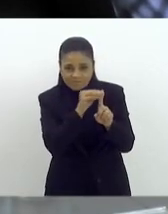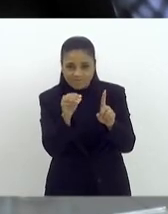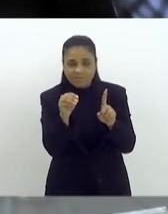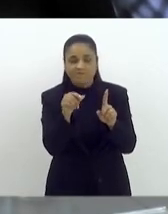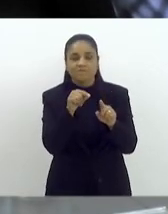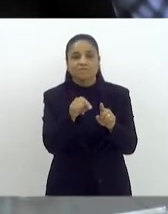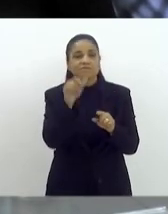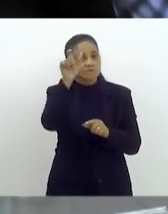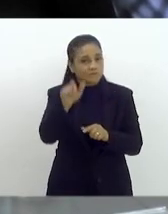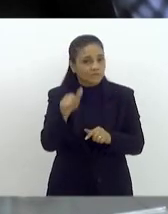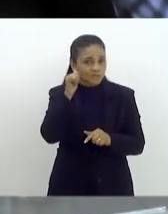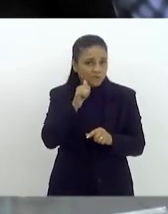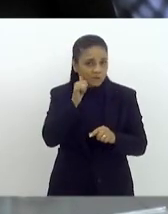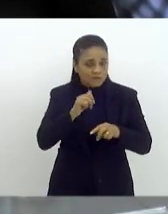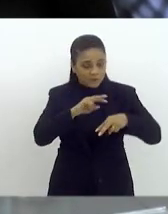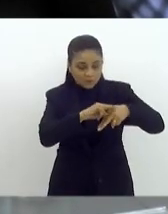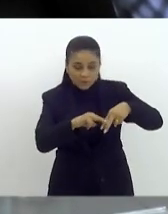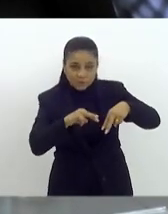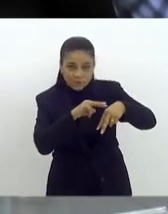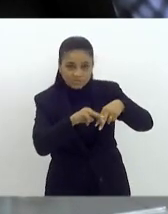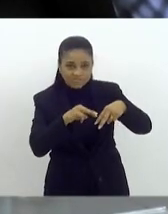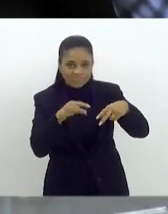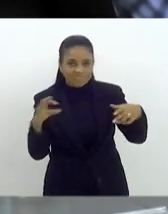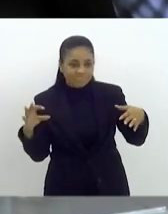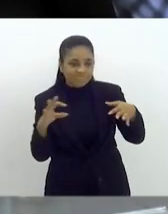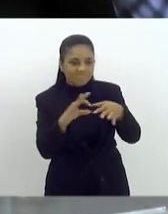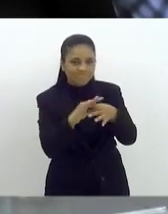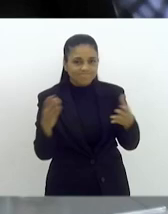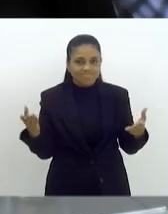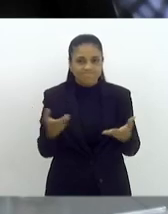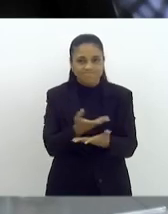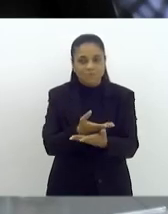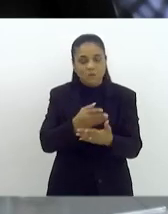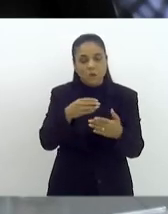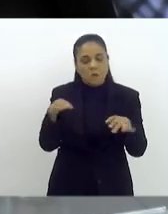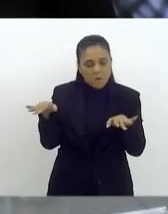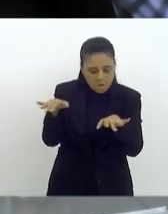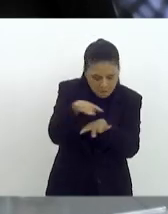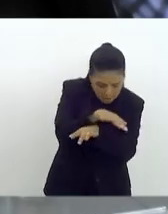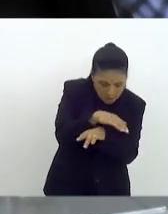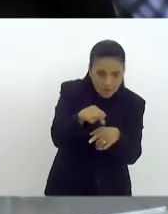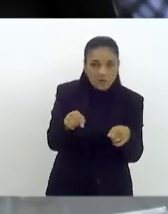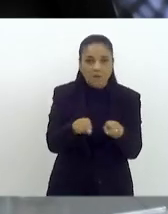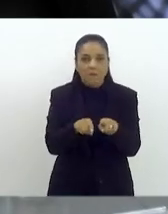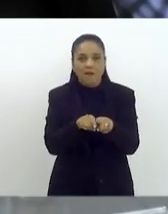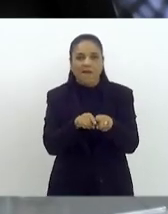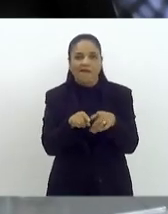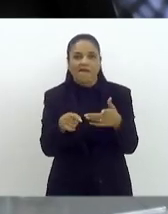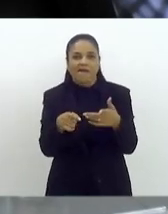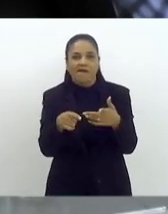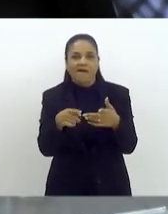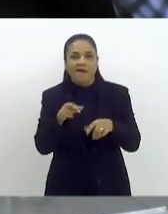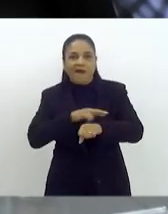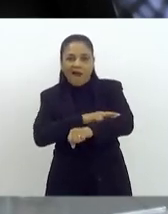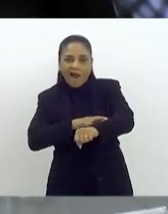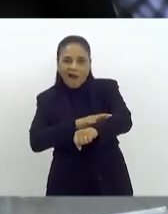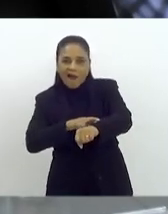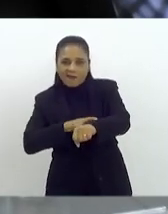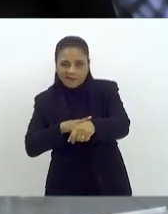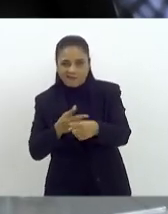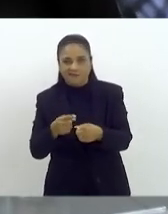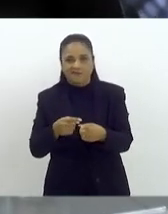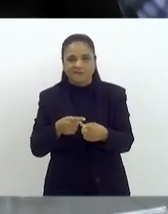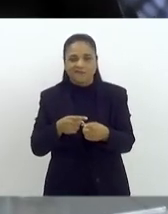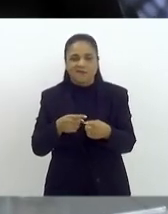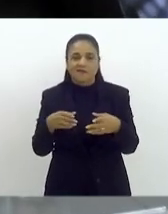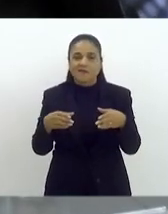sobre os gênero também se interclusam outras formas de subordinação como a própria questão da raça e como a